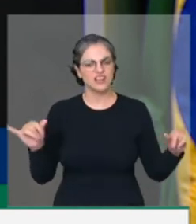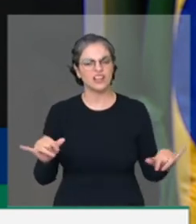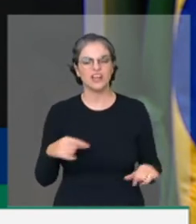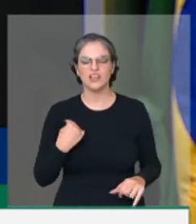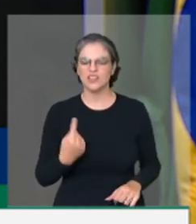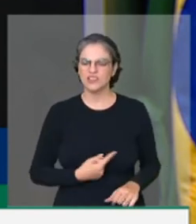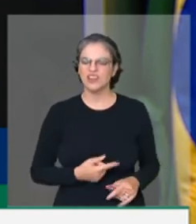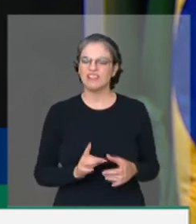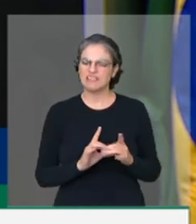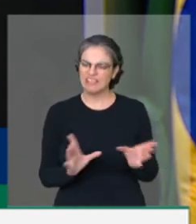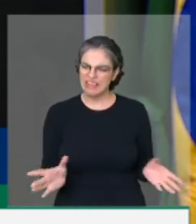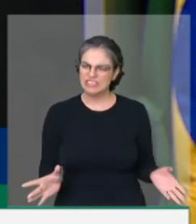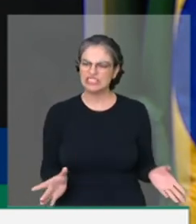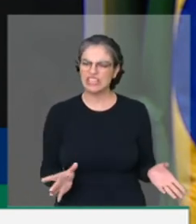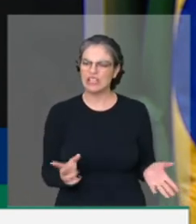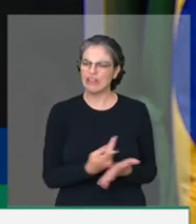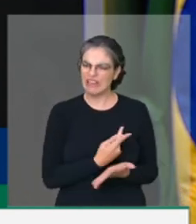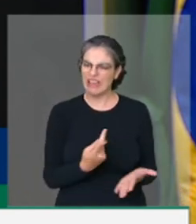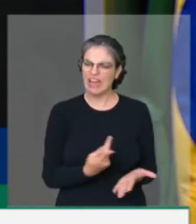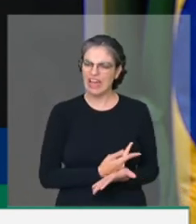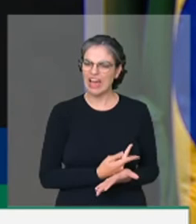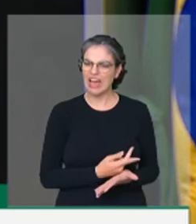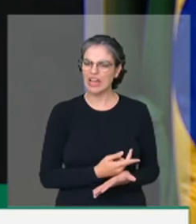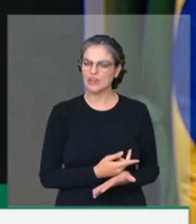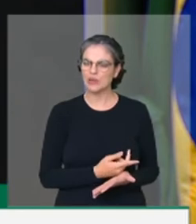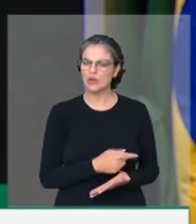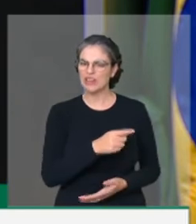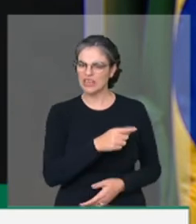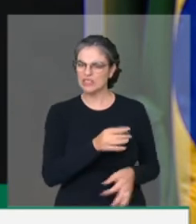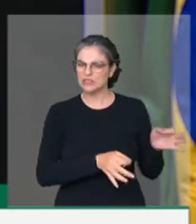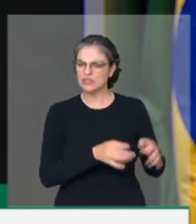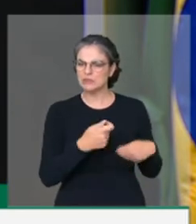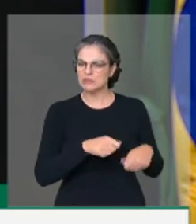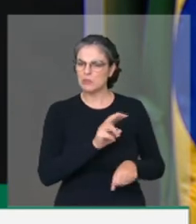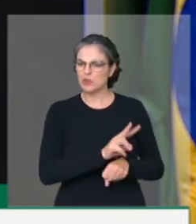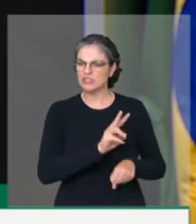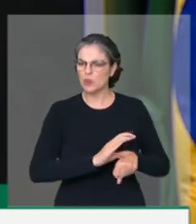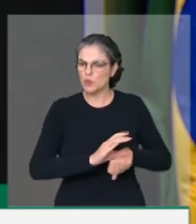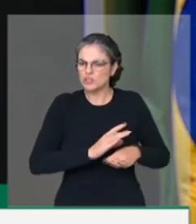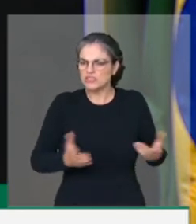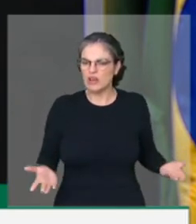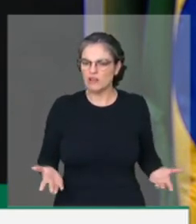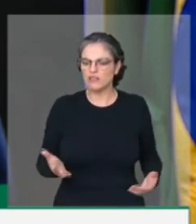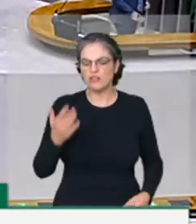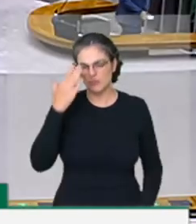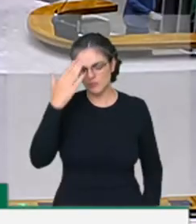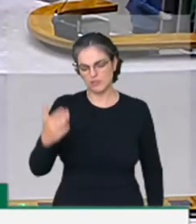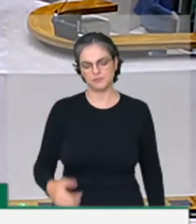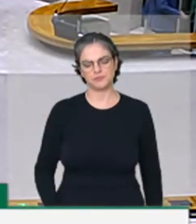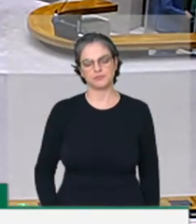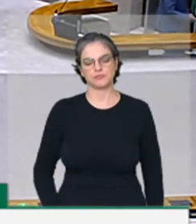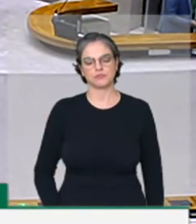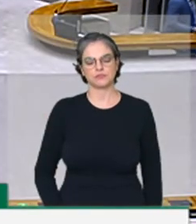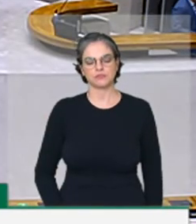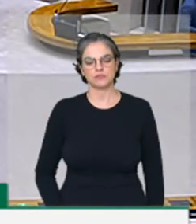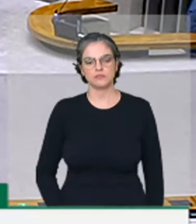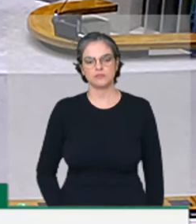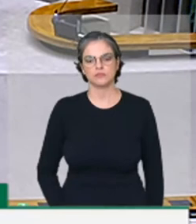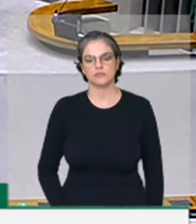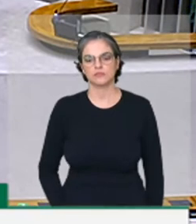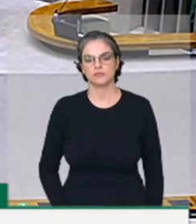Estamos passando a mão no ato irregular praticado por quem deveria proteger a Constituição. Muito obrigado. É, com a palavra